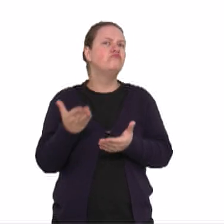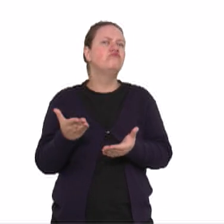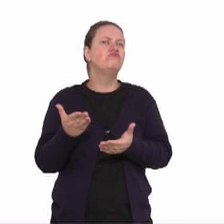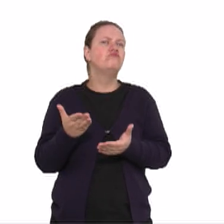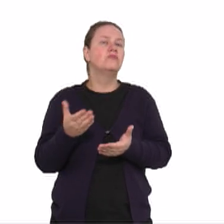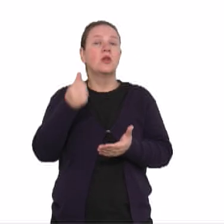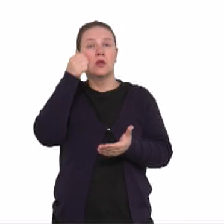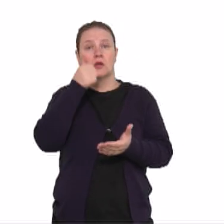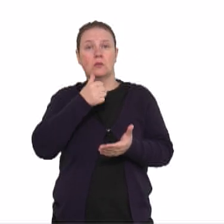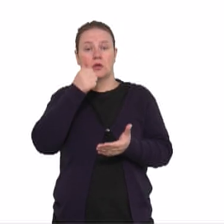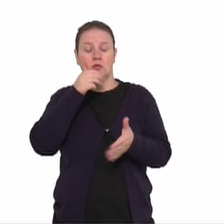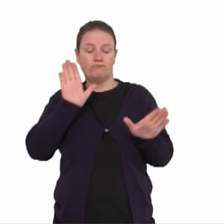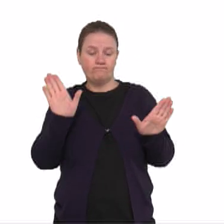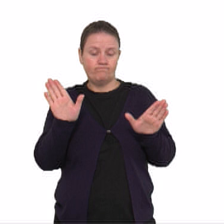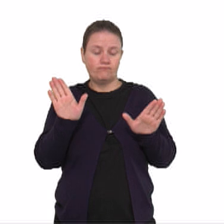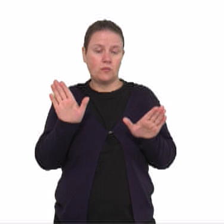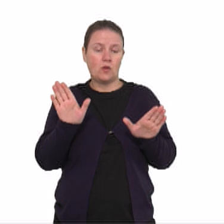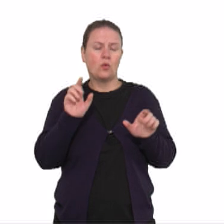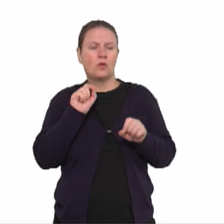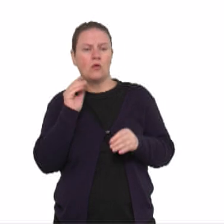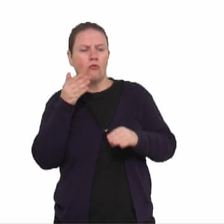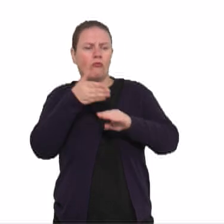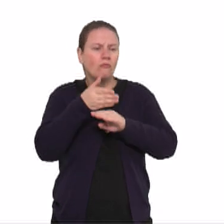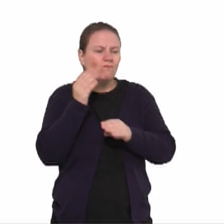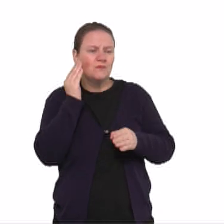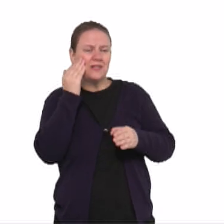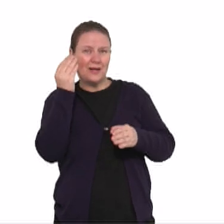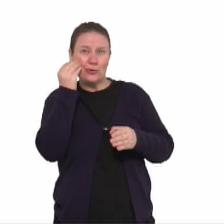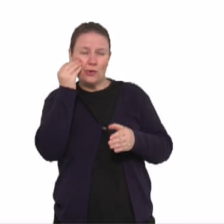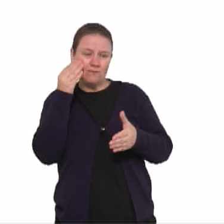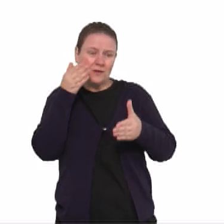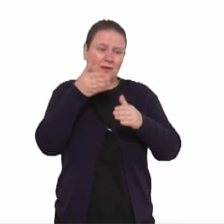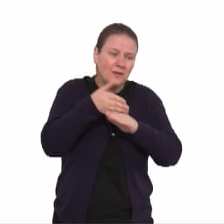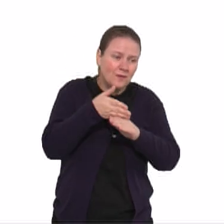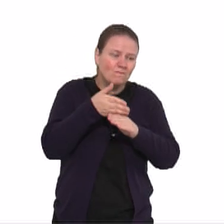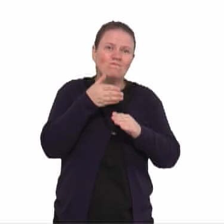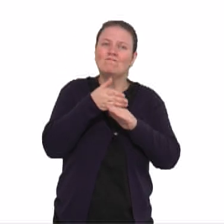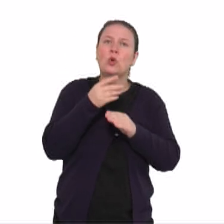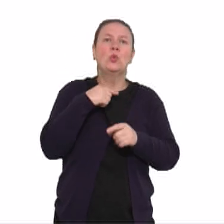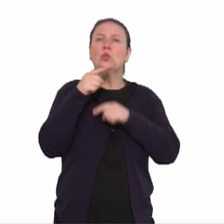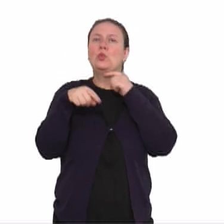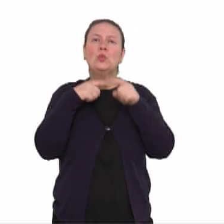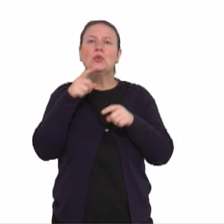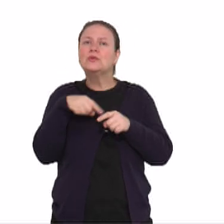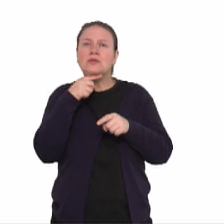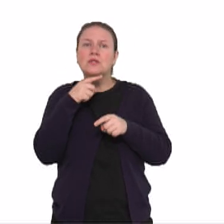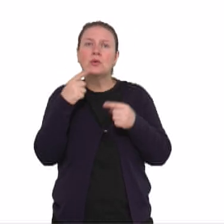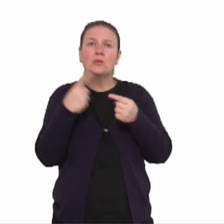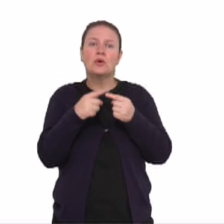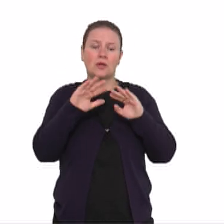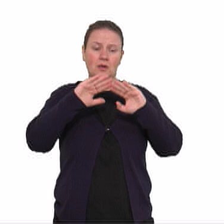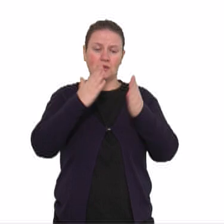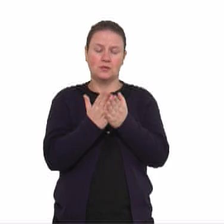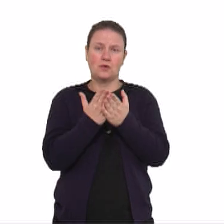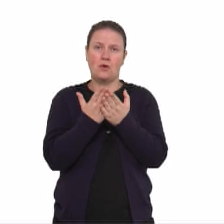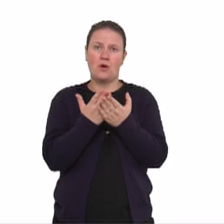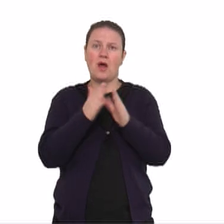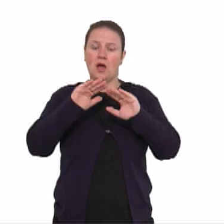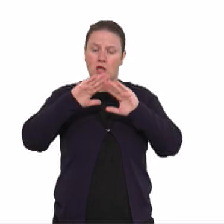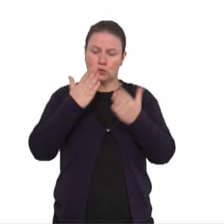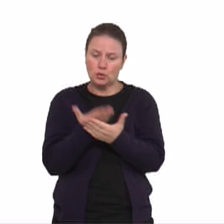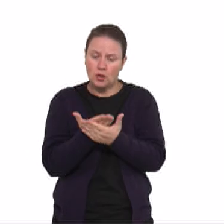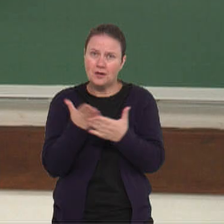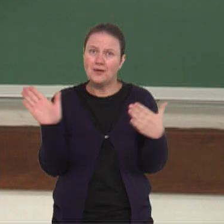Ela estava fechada. Então, com certeza, ela não pôde ir à escola. Ela não foi para a escola. Qual que seria